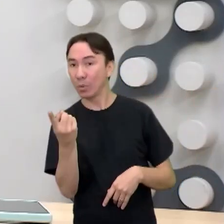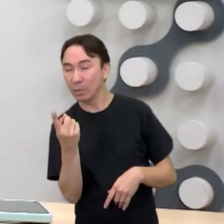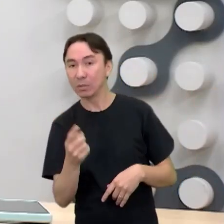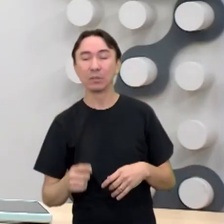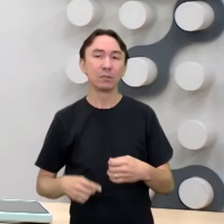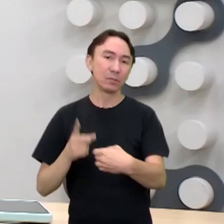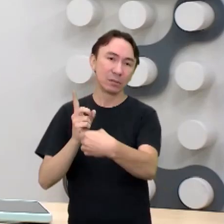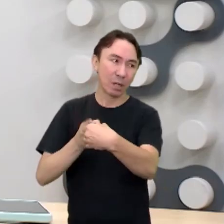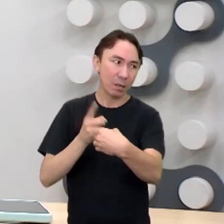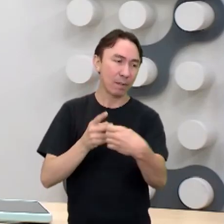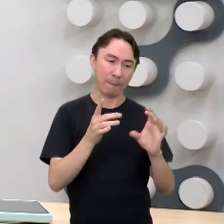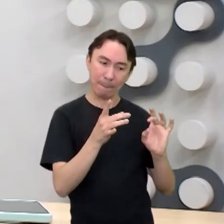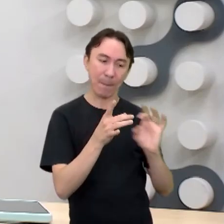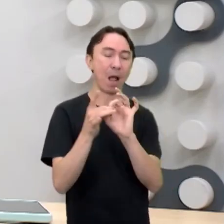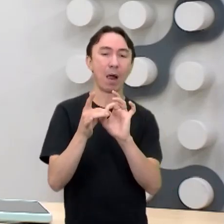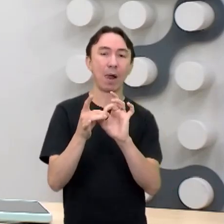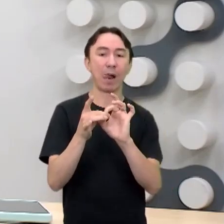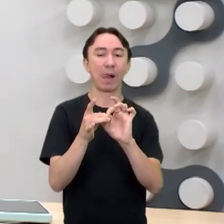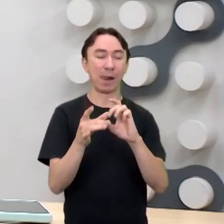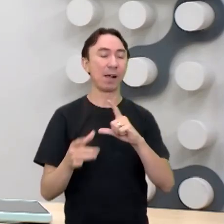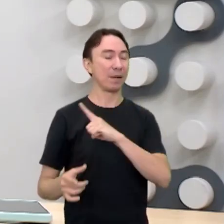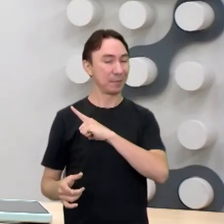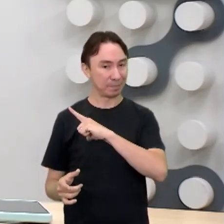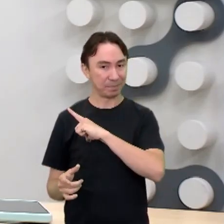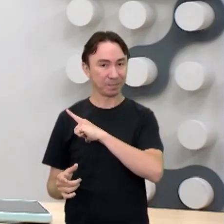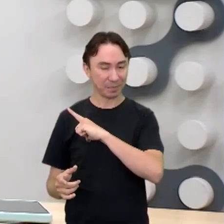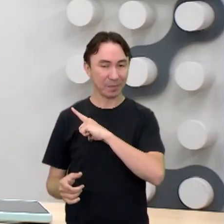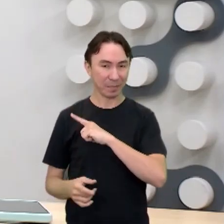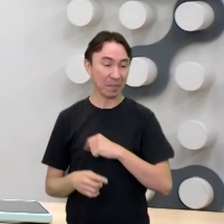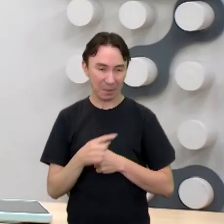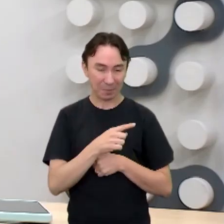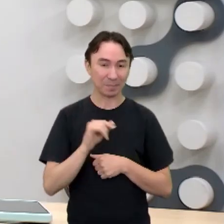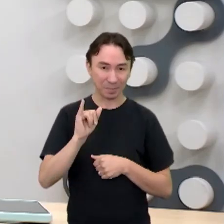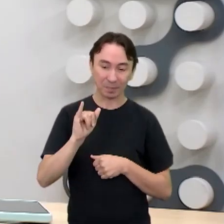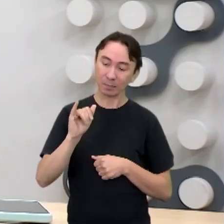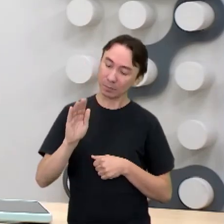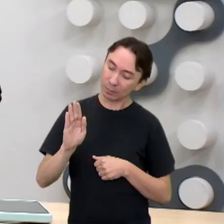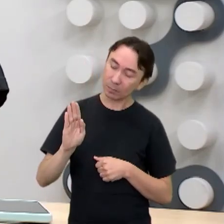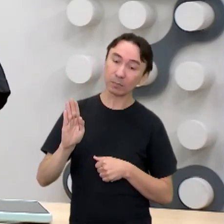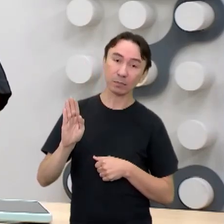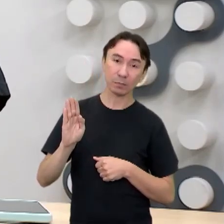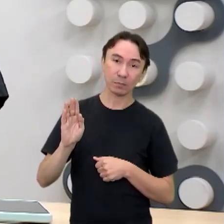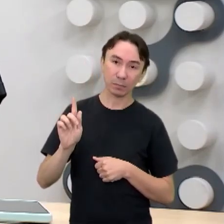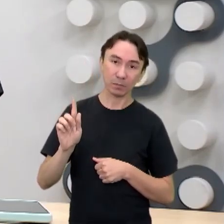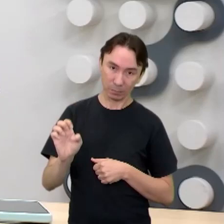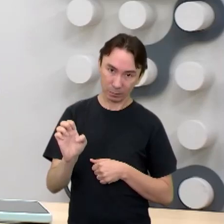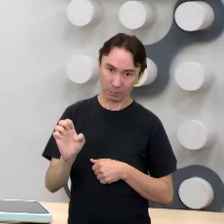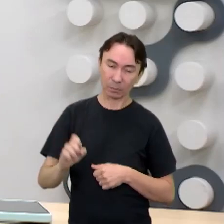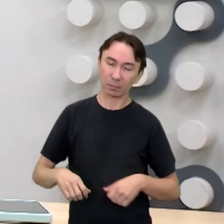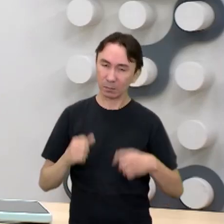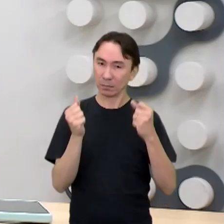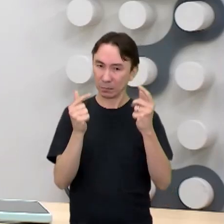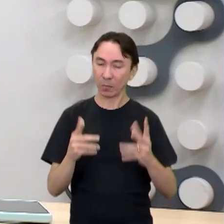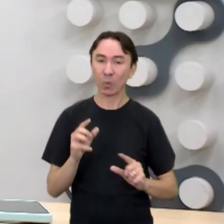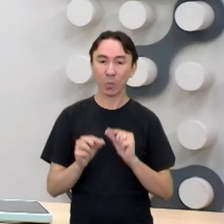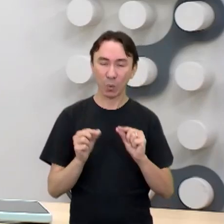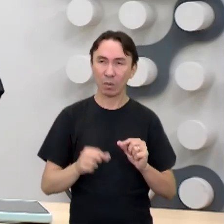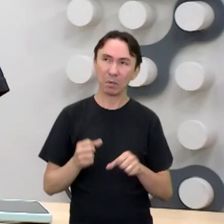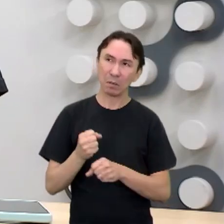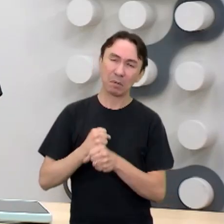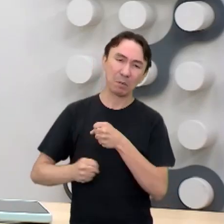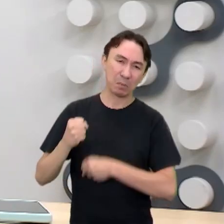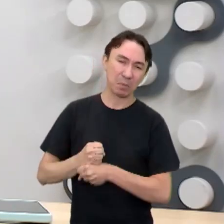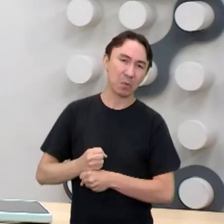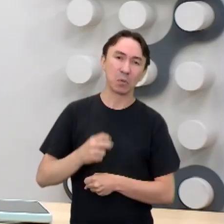potencial, né? Pelas definições aí do IBGE, né, com os estudos feitos a partir de 2008,